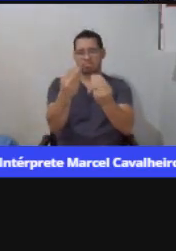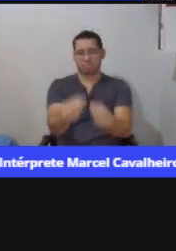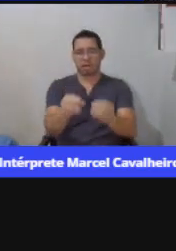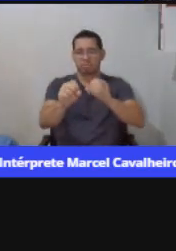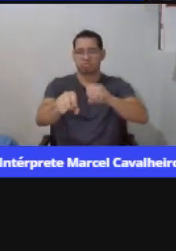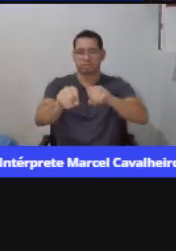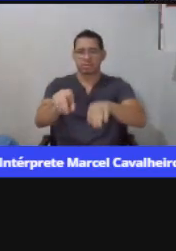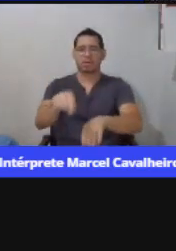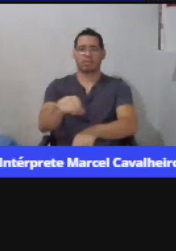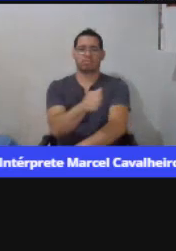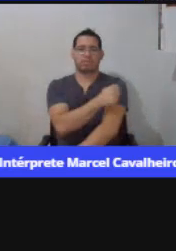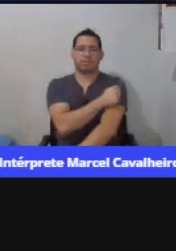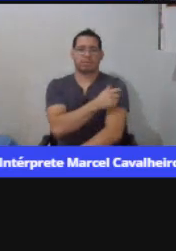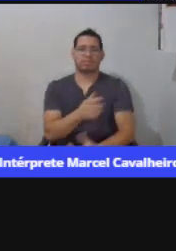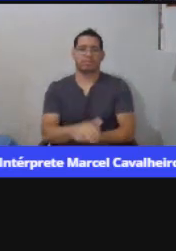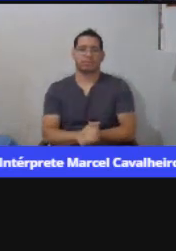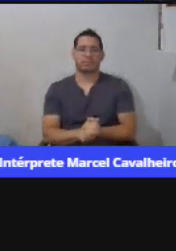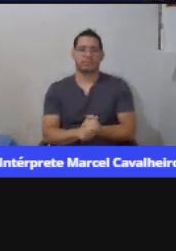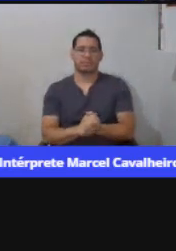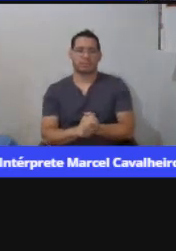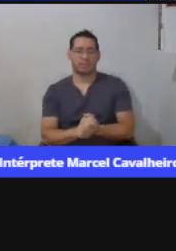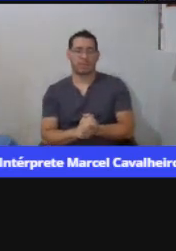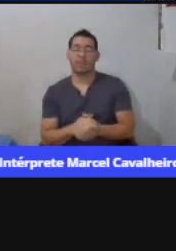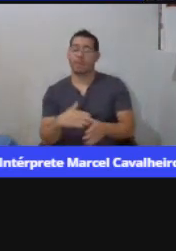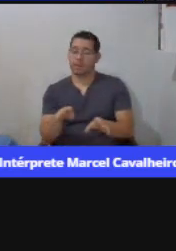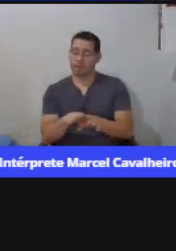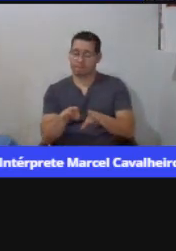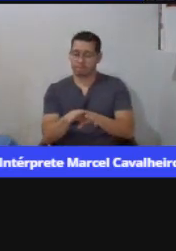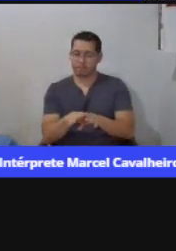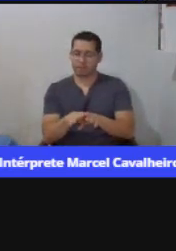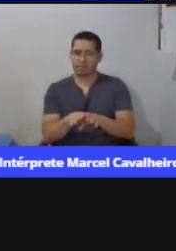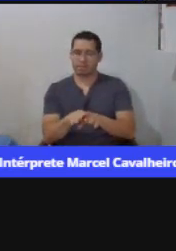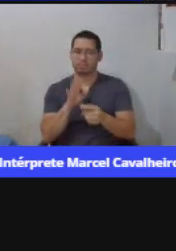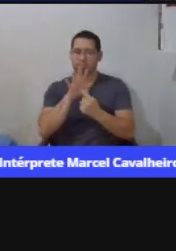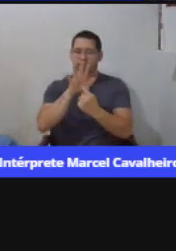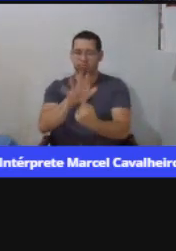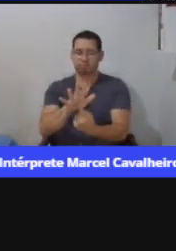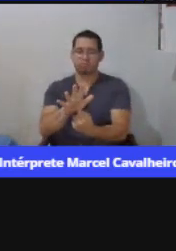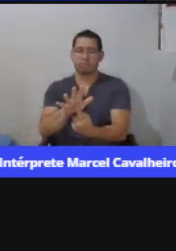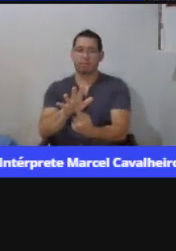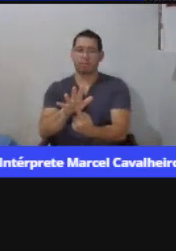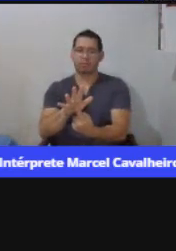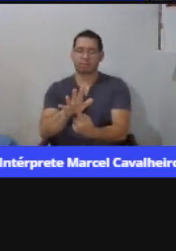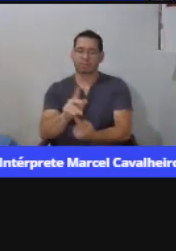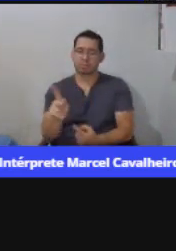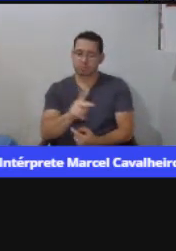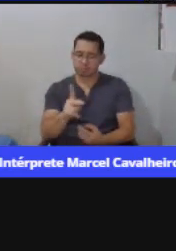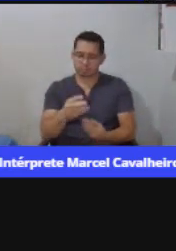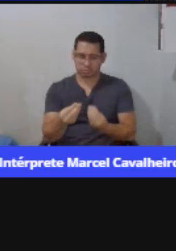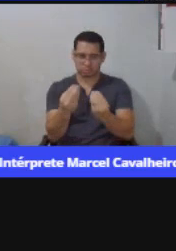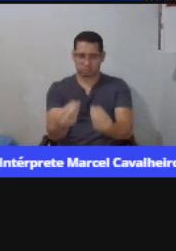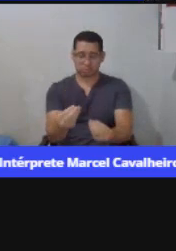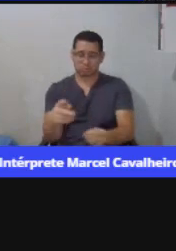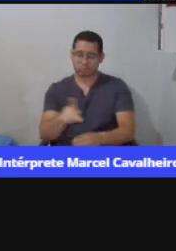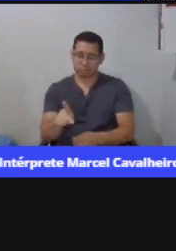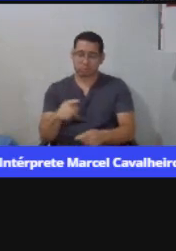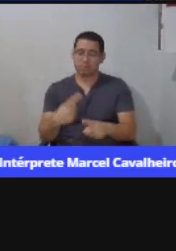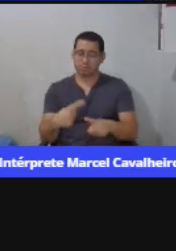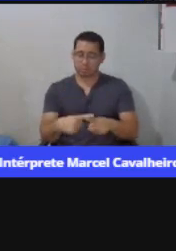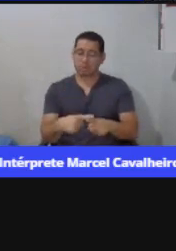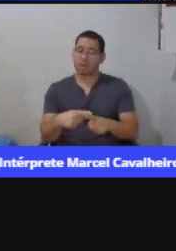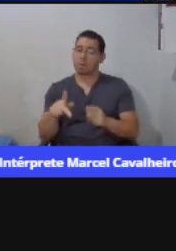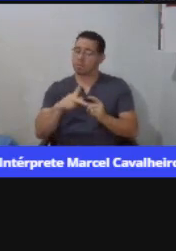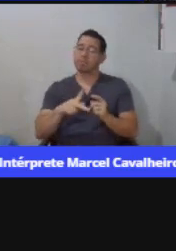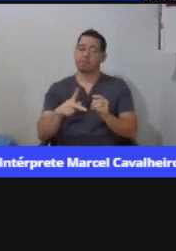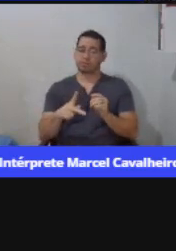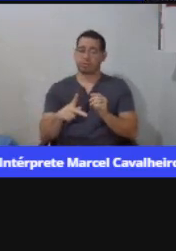também ele vai estar dando um respaldo ao professor para subsidiar essa reordenação curricular.